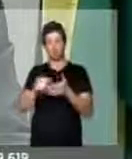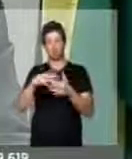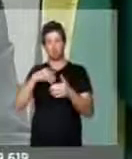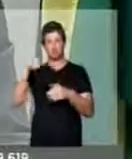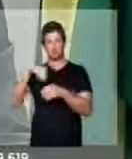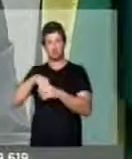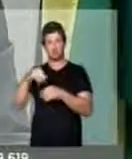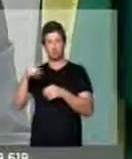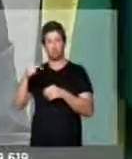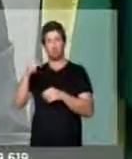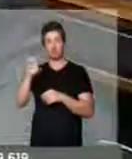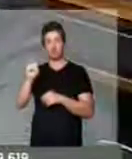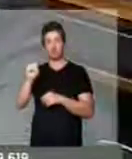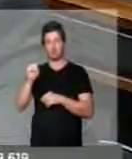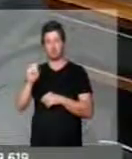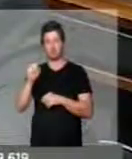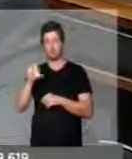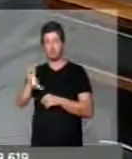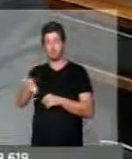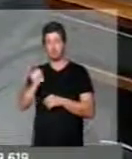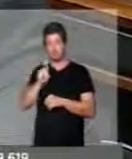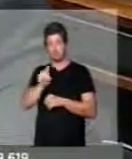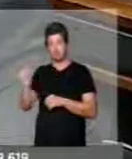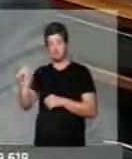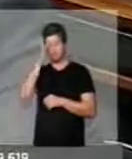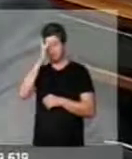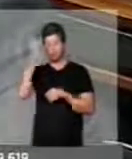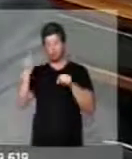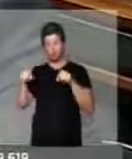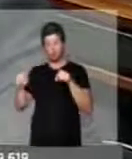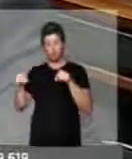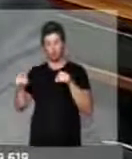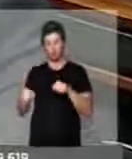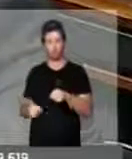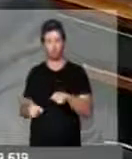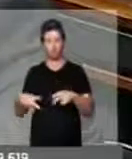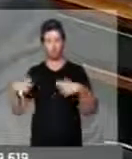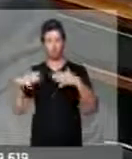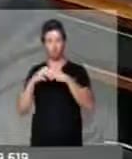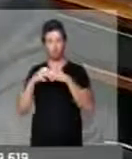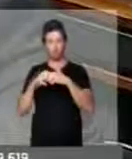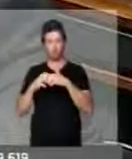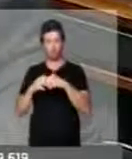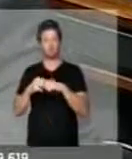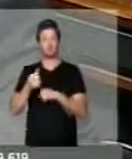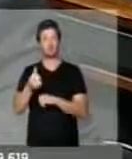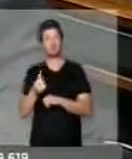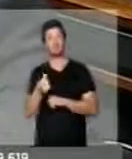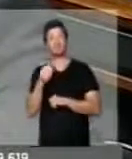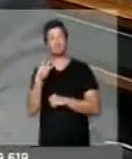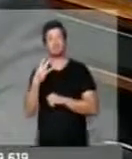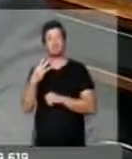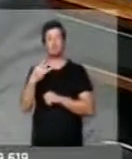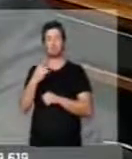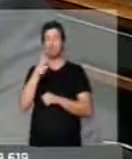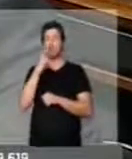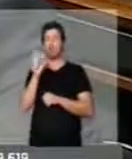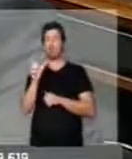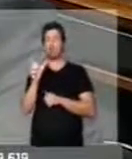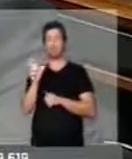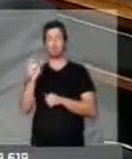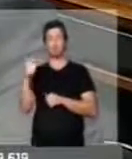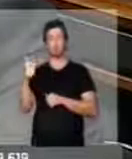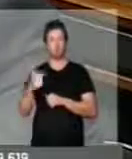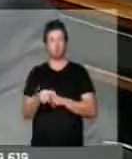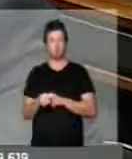pronto-socorro, pegou 100 acidentados de motocicleta, 63 não tinham carteira de habilitação.